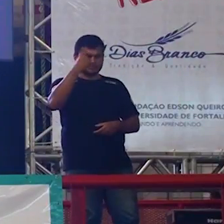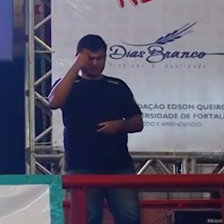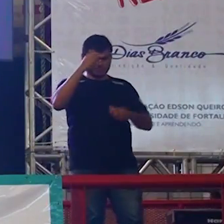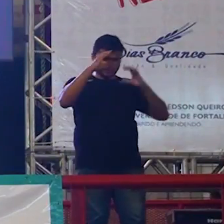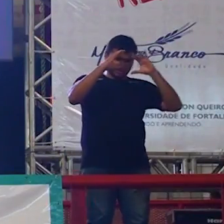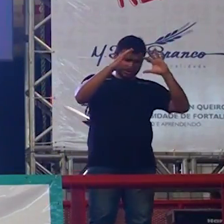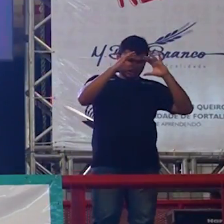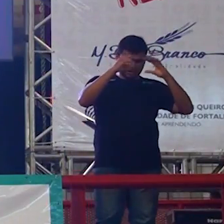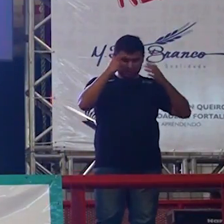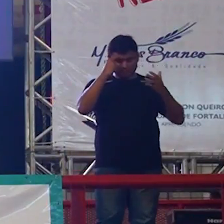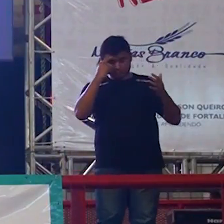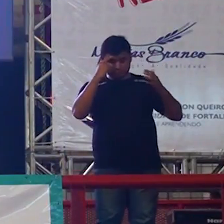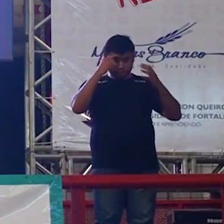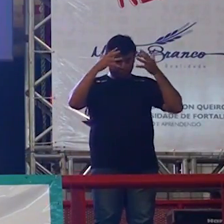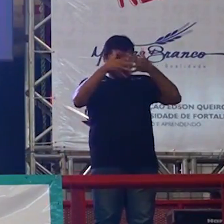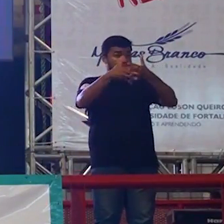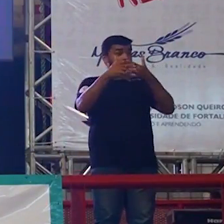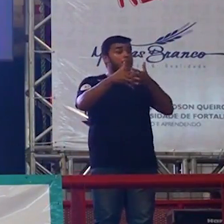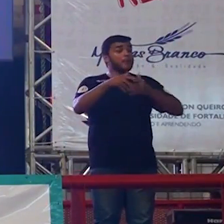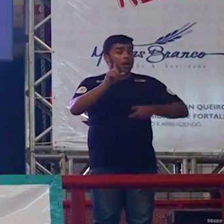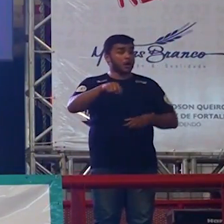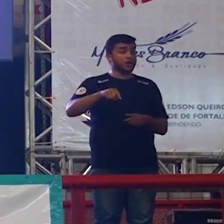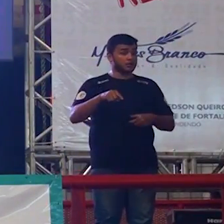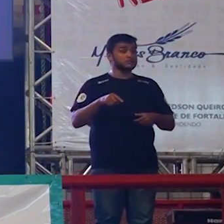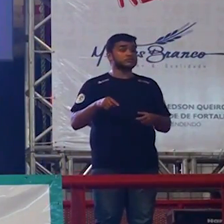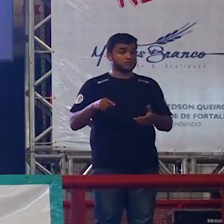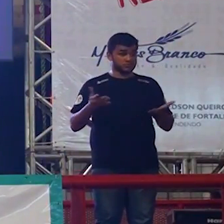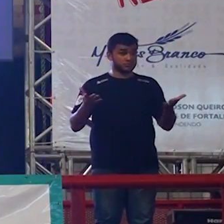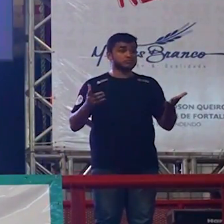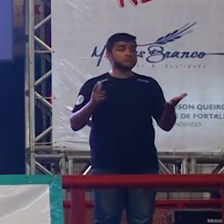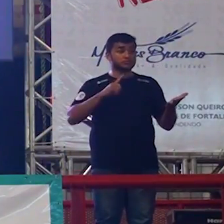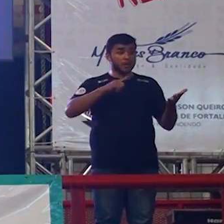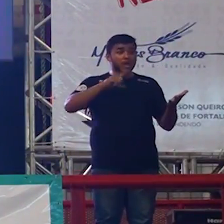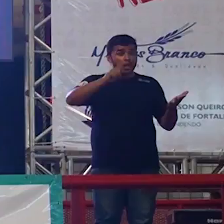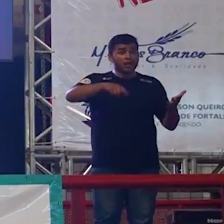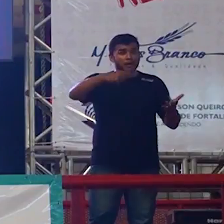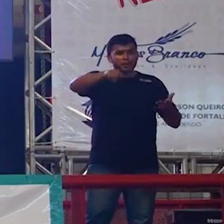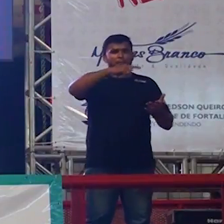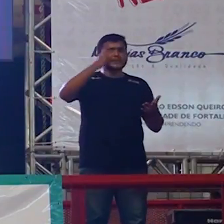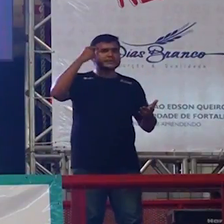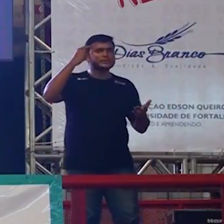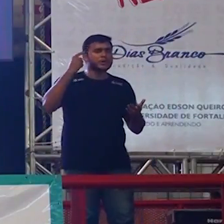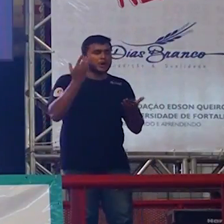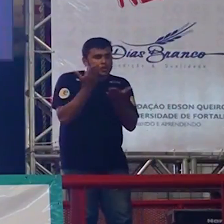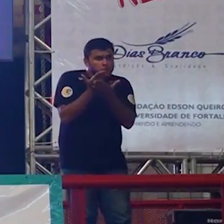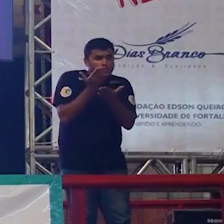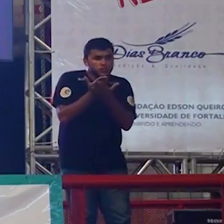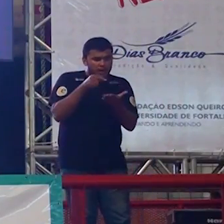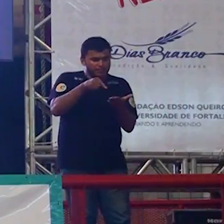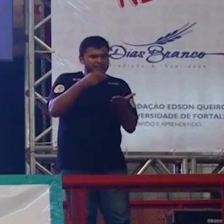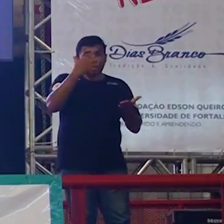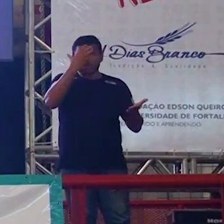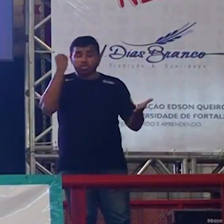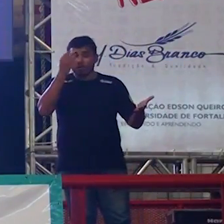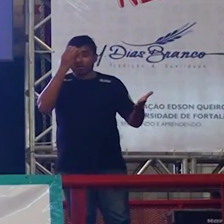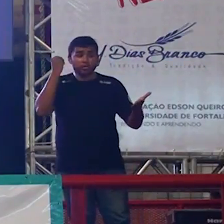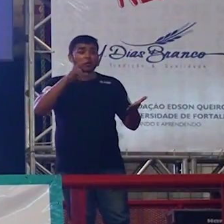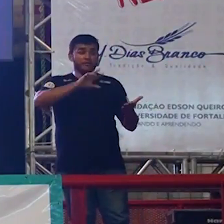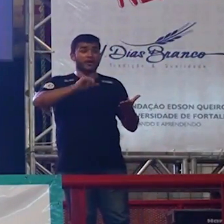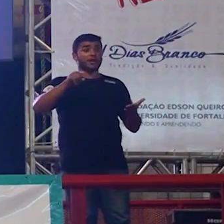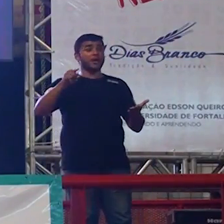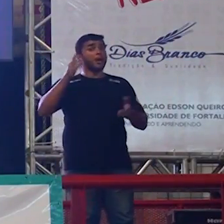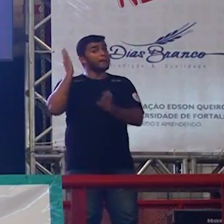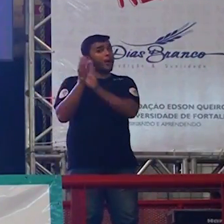vou aprender biologia ou a música? Aí na hora da prova cai uma questão de biologia, você não lembra não. Mas